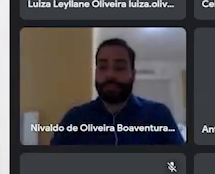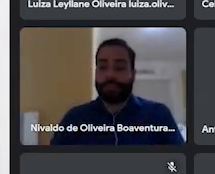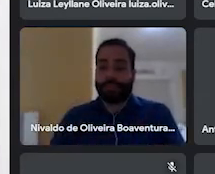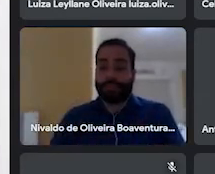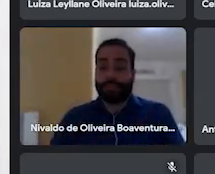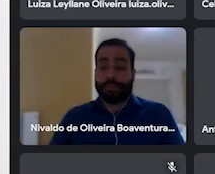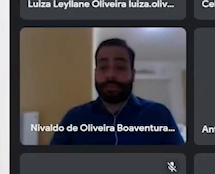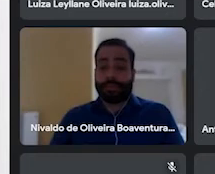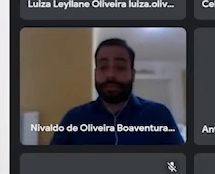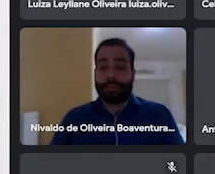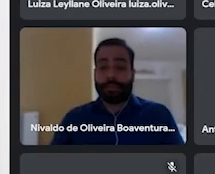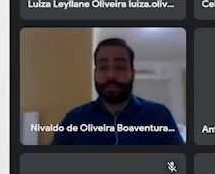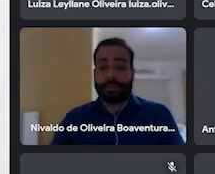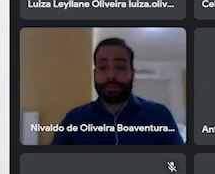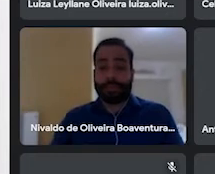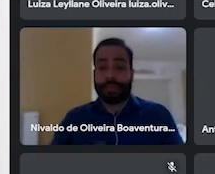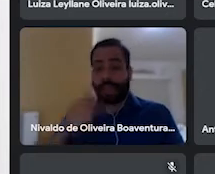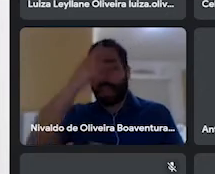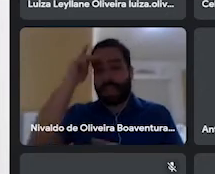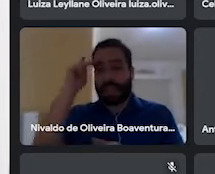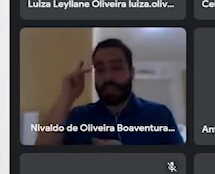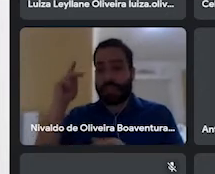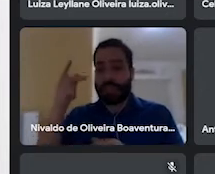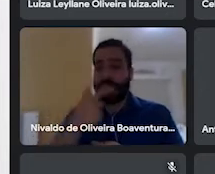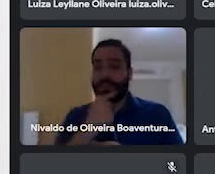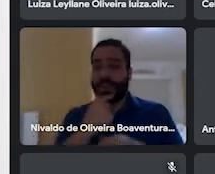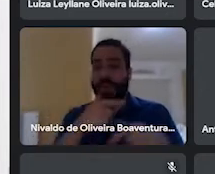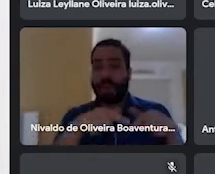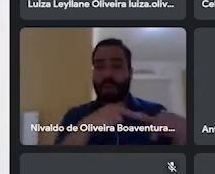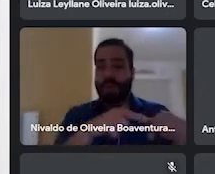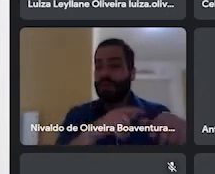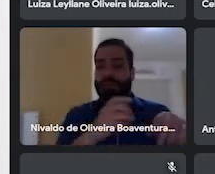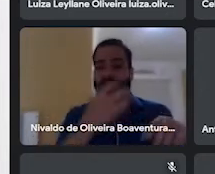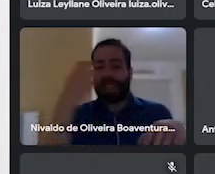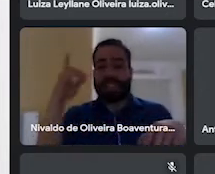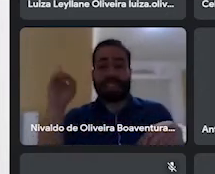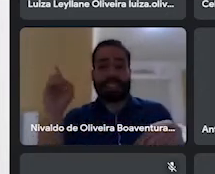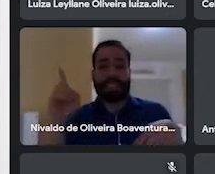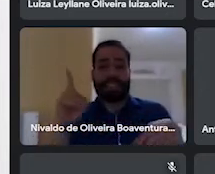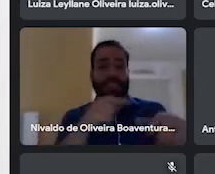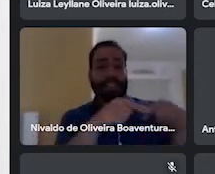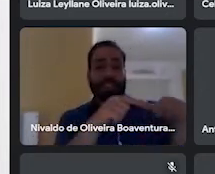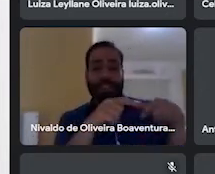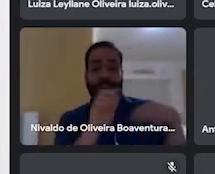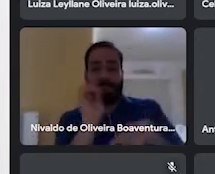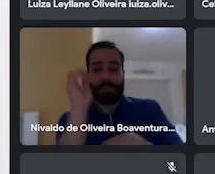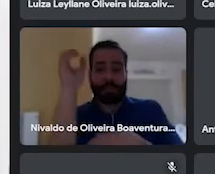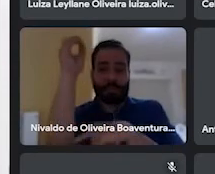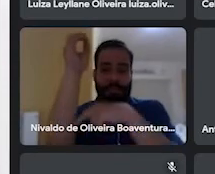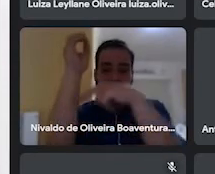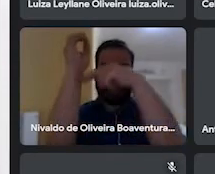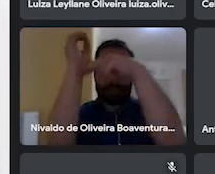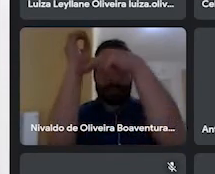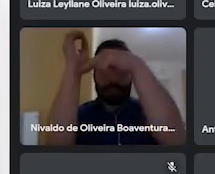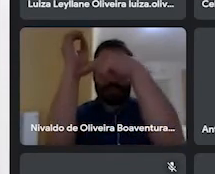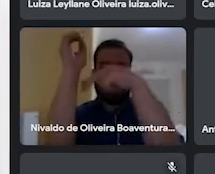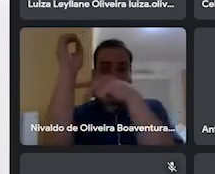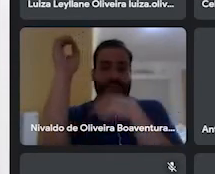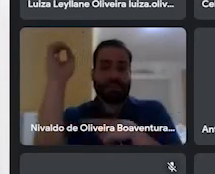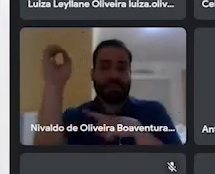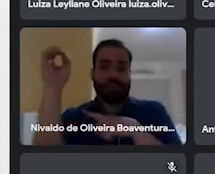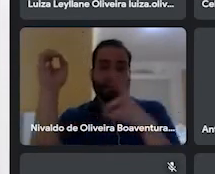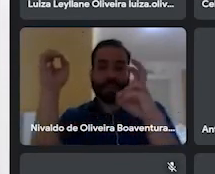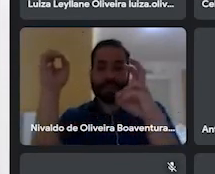o trabalhador não foi acidente, não. Ó, eu estava trabalhando lá em cima do poste, tinha umas 5